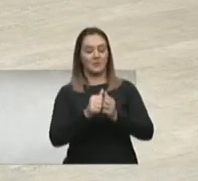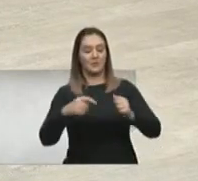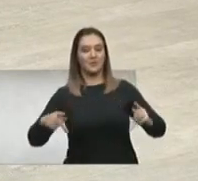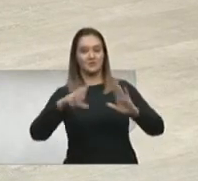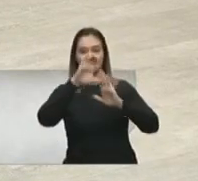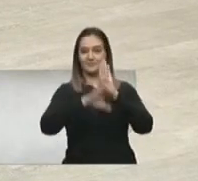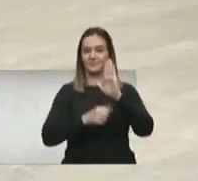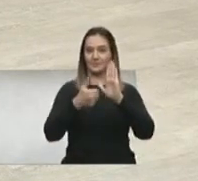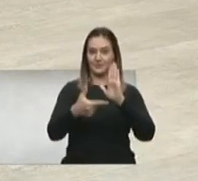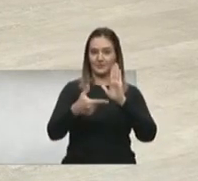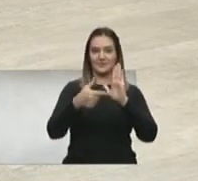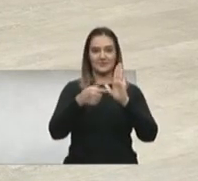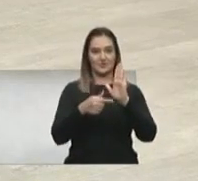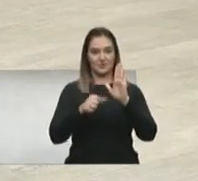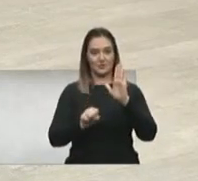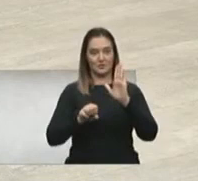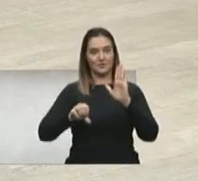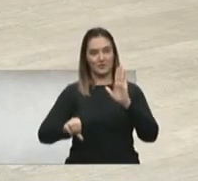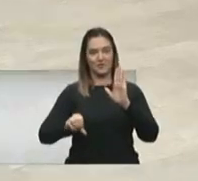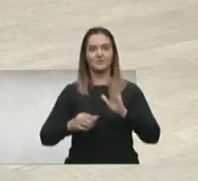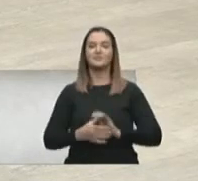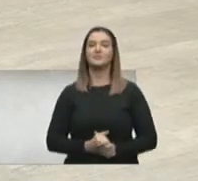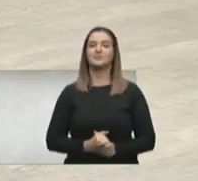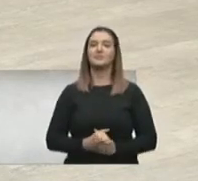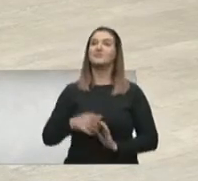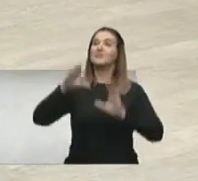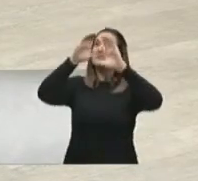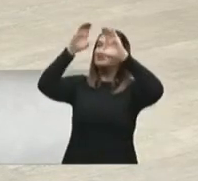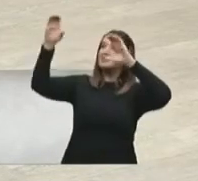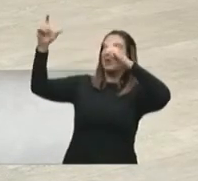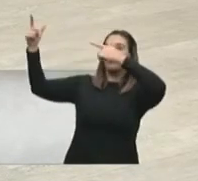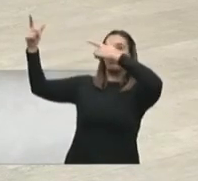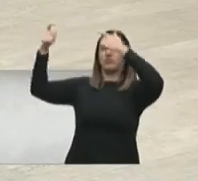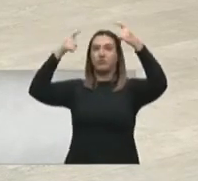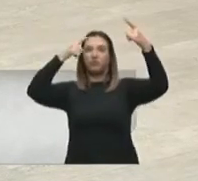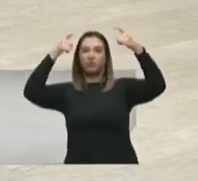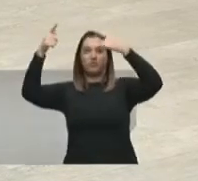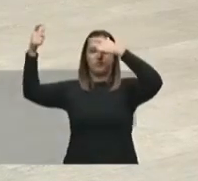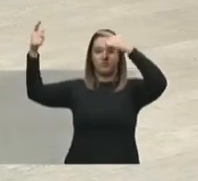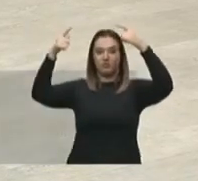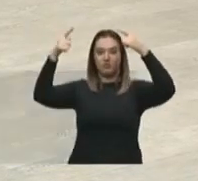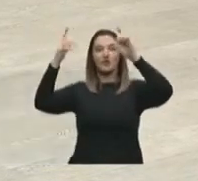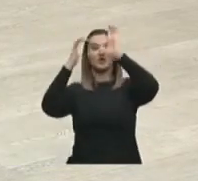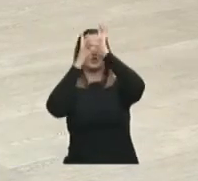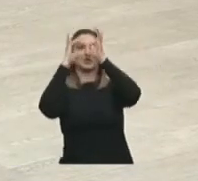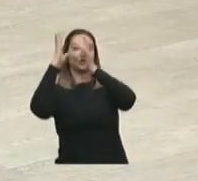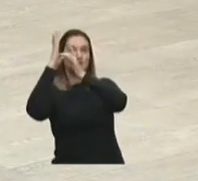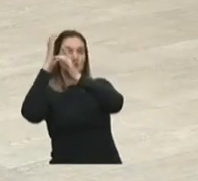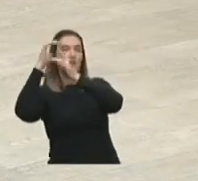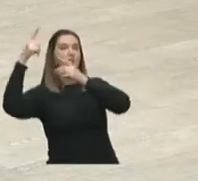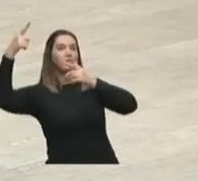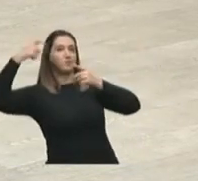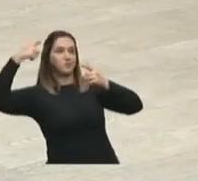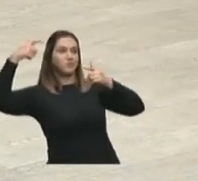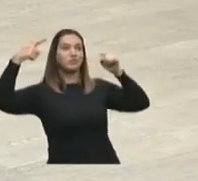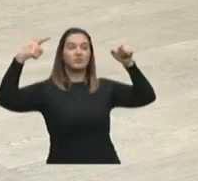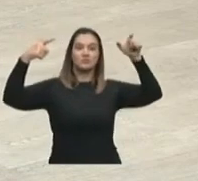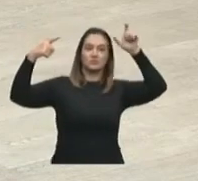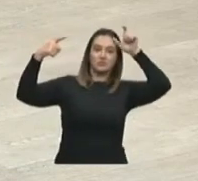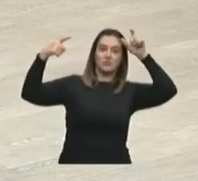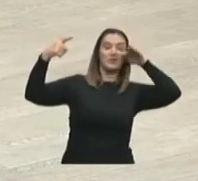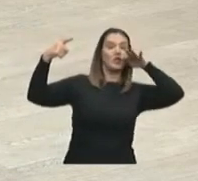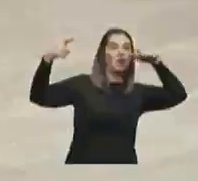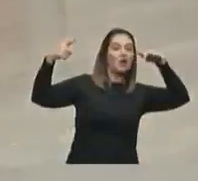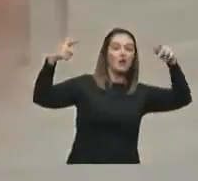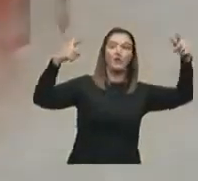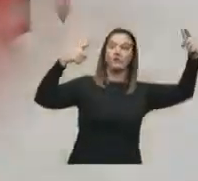9, diz assim: houve peleja no céu, Miguel e os seus anjos pelejaram contra o dragão, e também pelejaram o dragão e